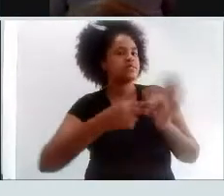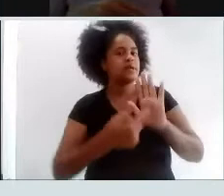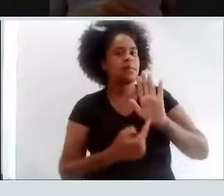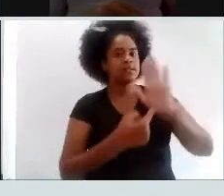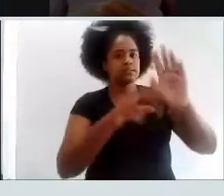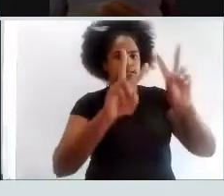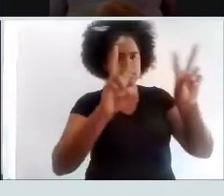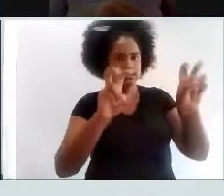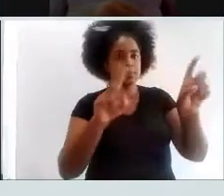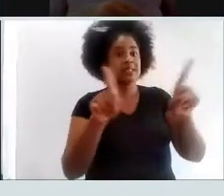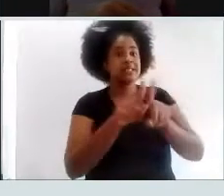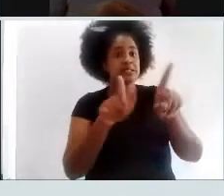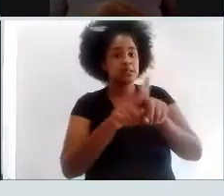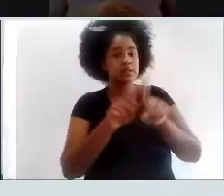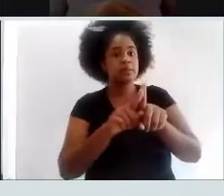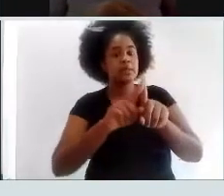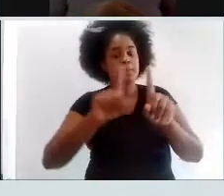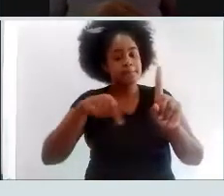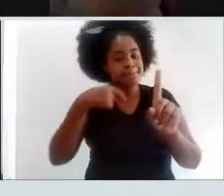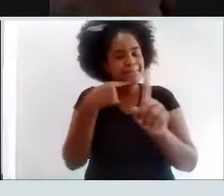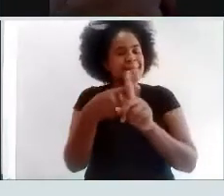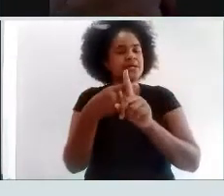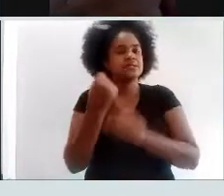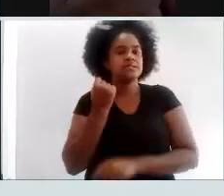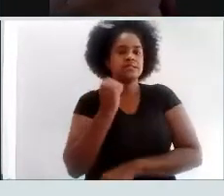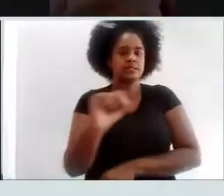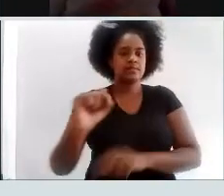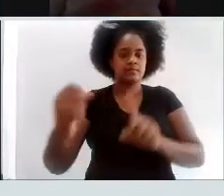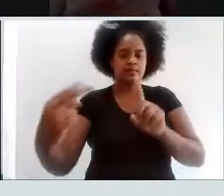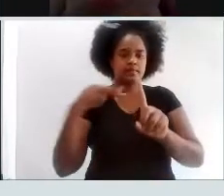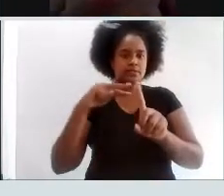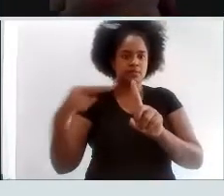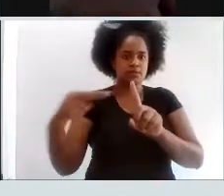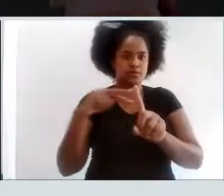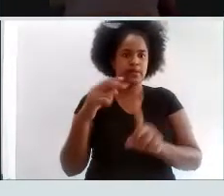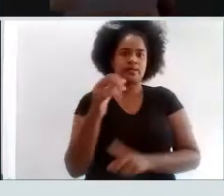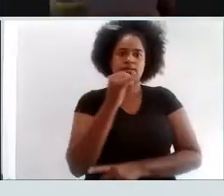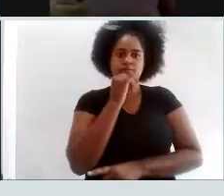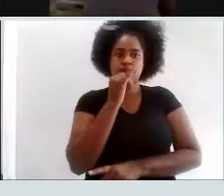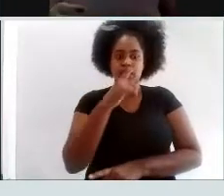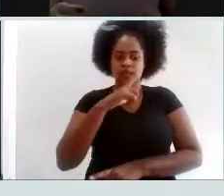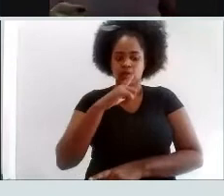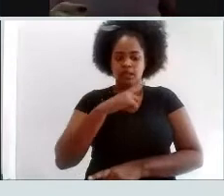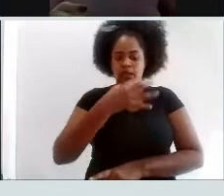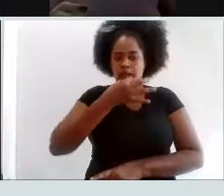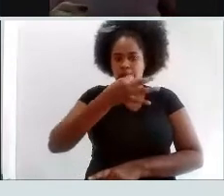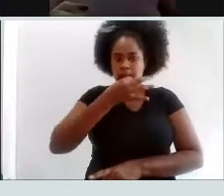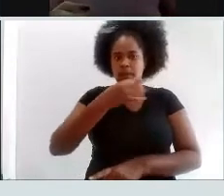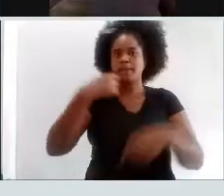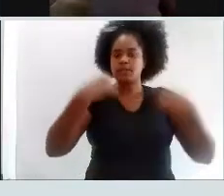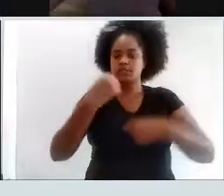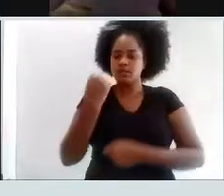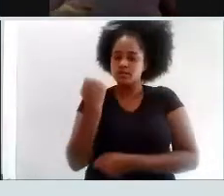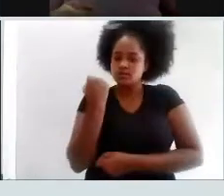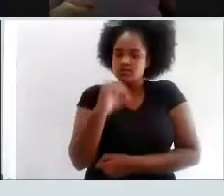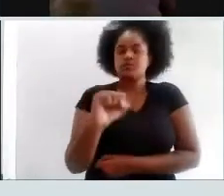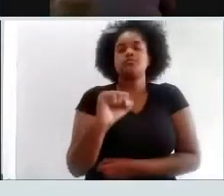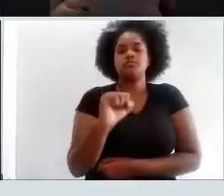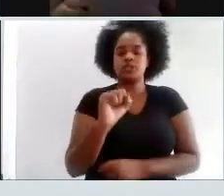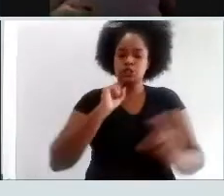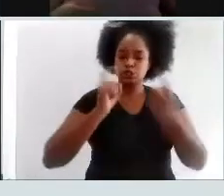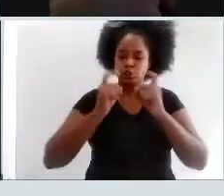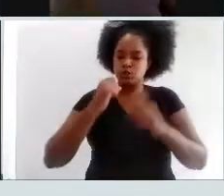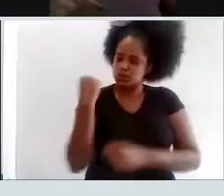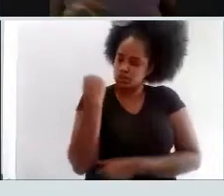têm que defender um ponto de vista. Então, vocês têm um posicionamento e vocês precisam defendê-lo durante